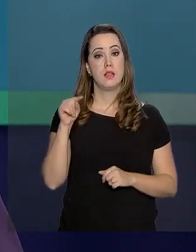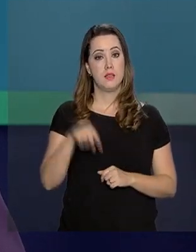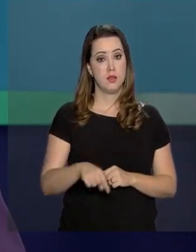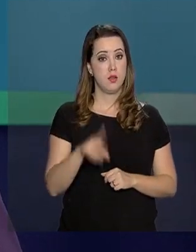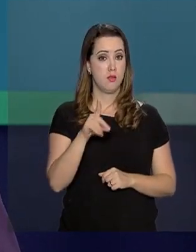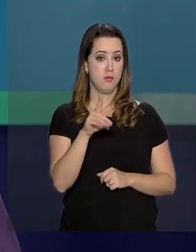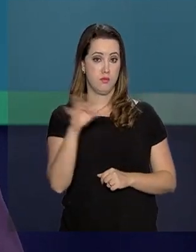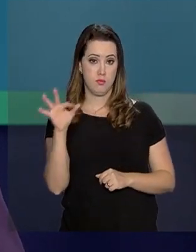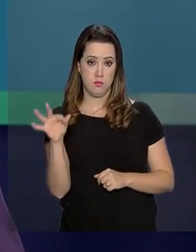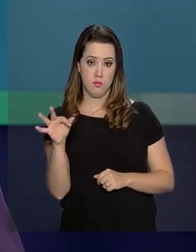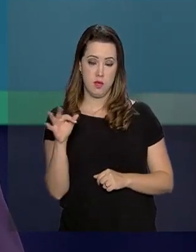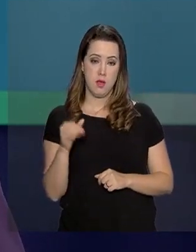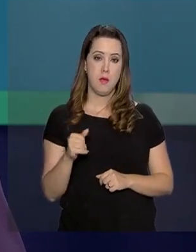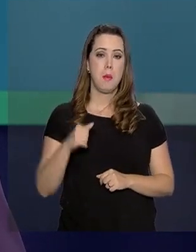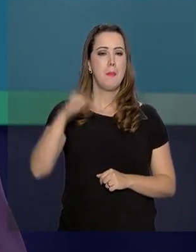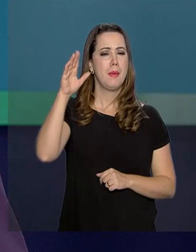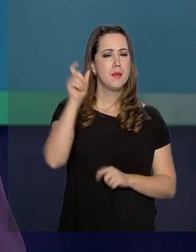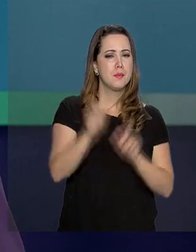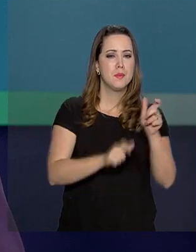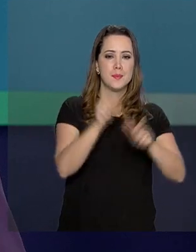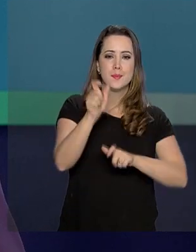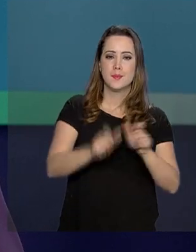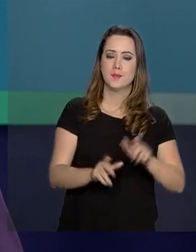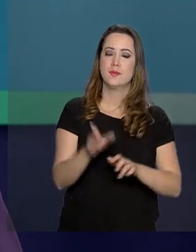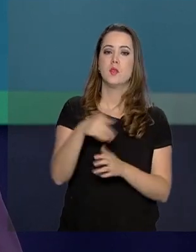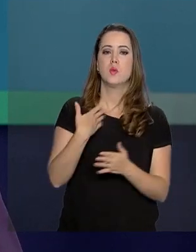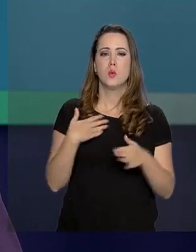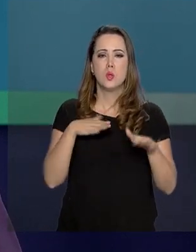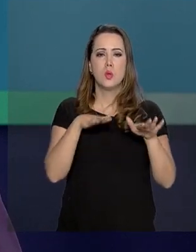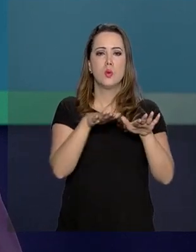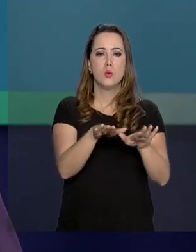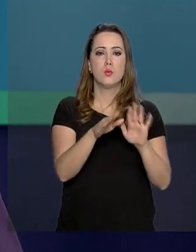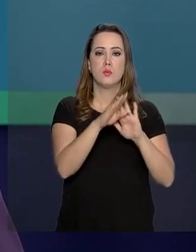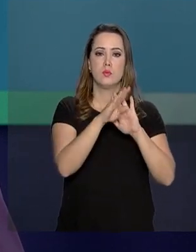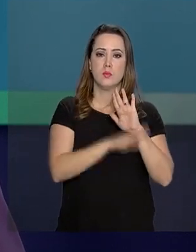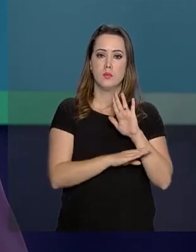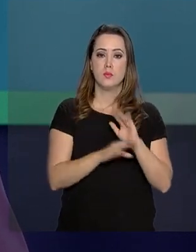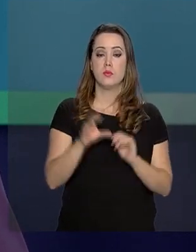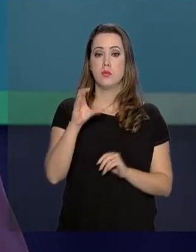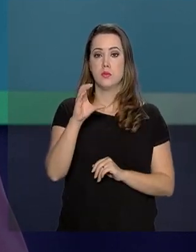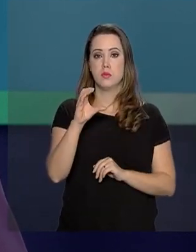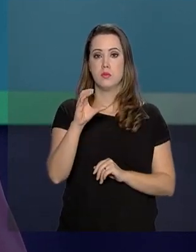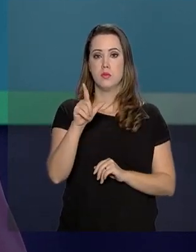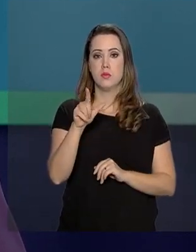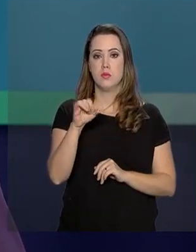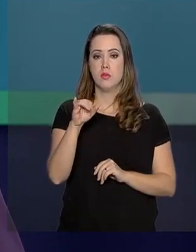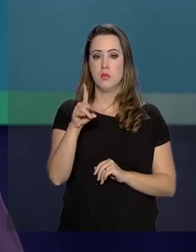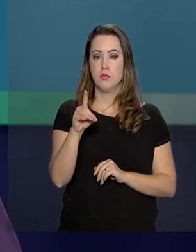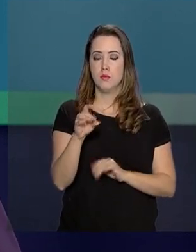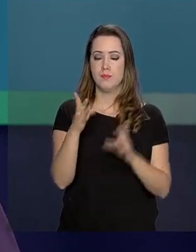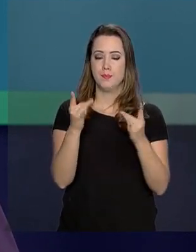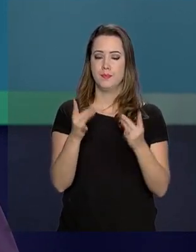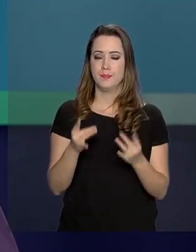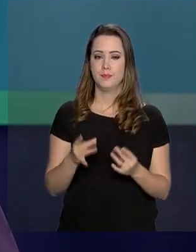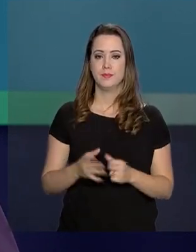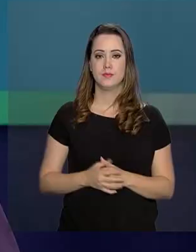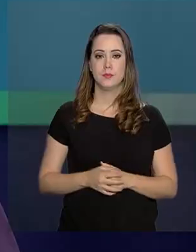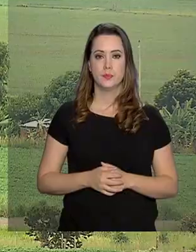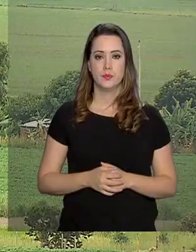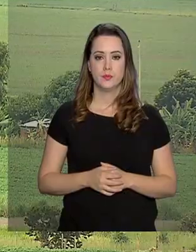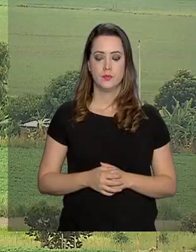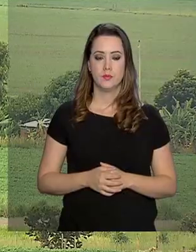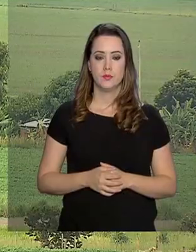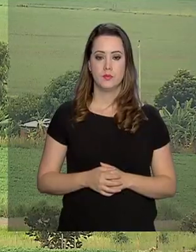e aqui no distrito federal mais produtores foram incluídos no programa C Lopes tem os